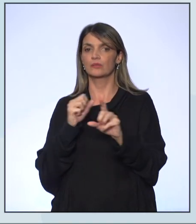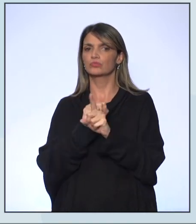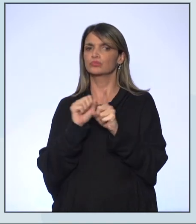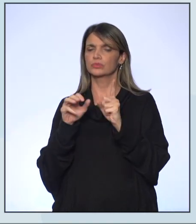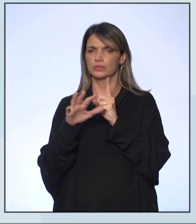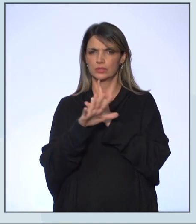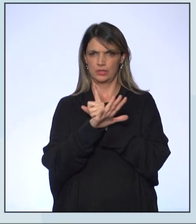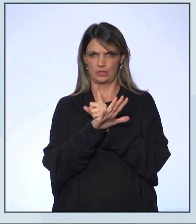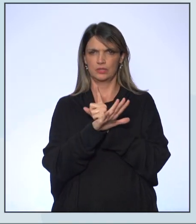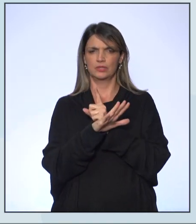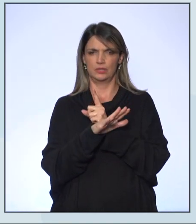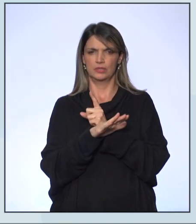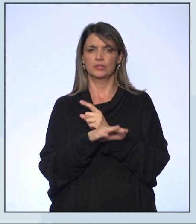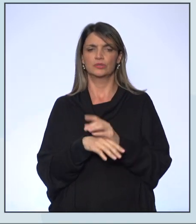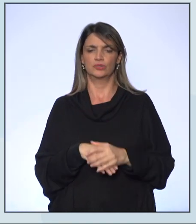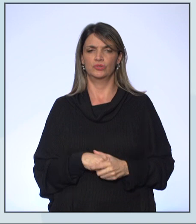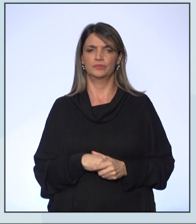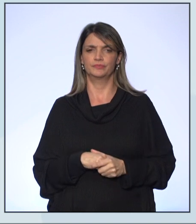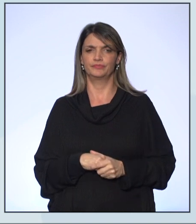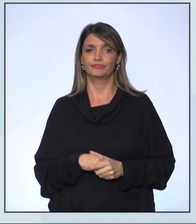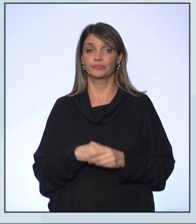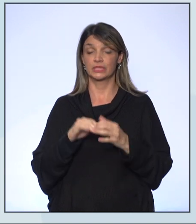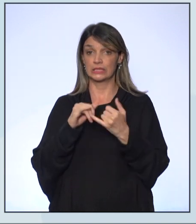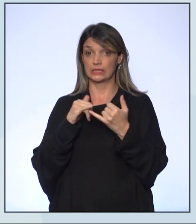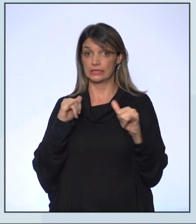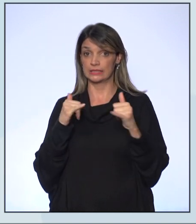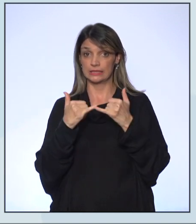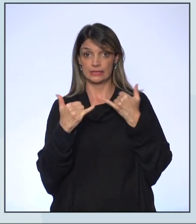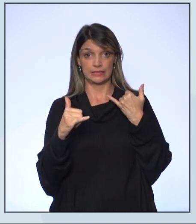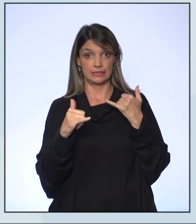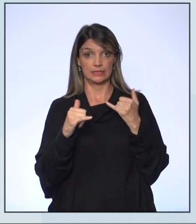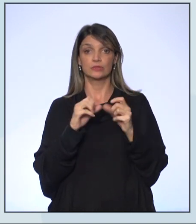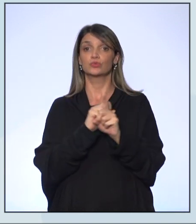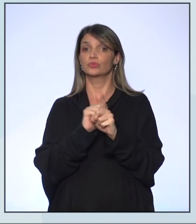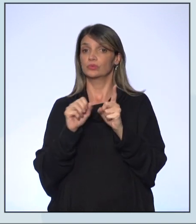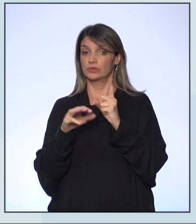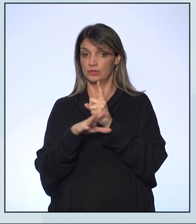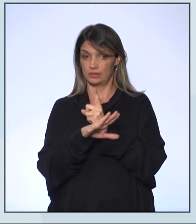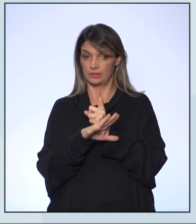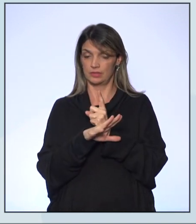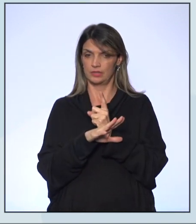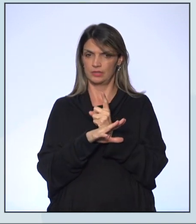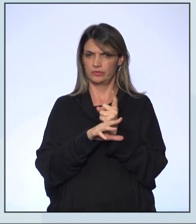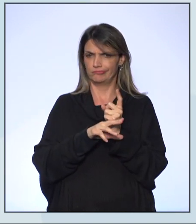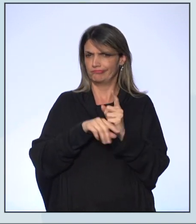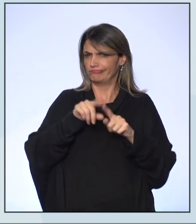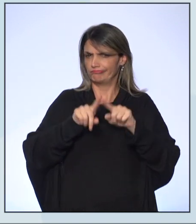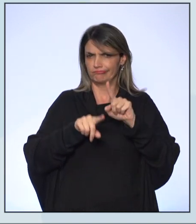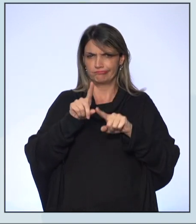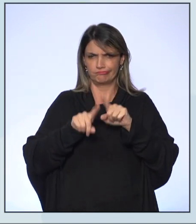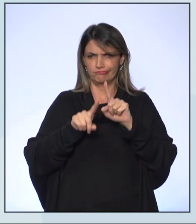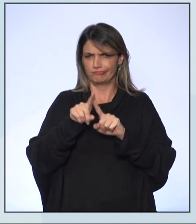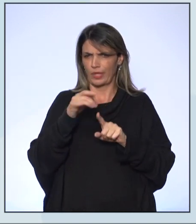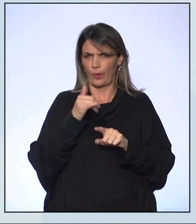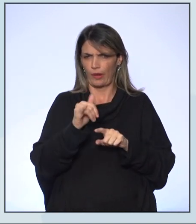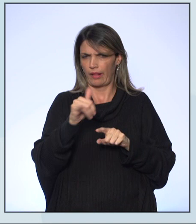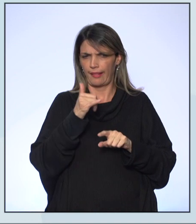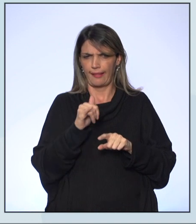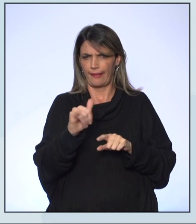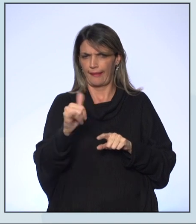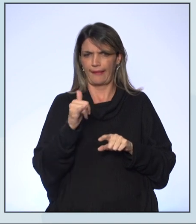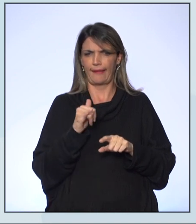sociedade. Então vamos falar sobre a eletricidade e a sociedade. Vamos falar um pouco sobre os aparelhos elétricos, o significado